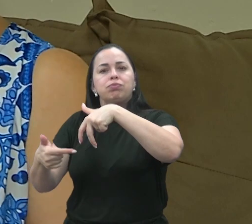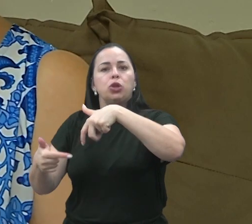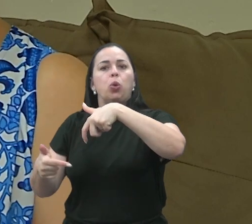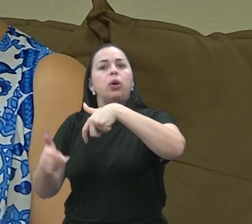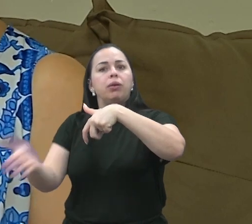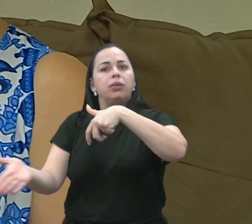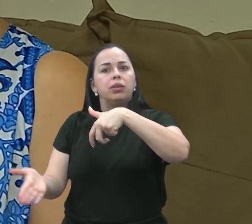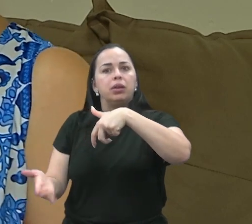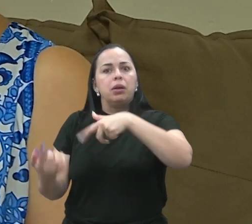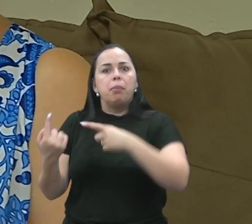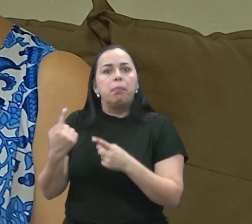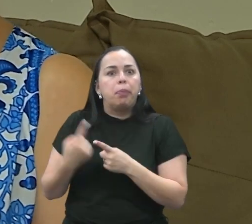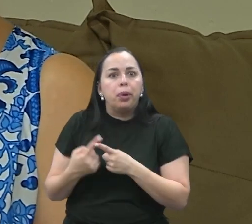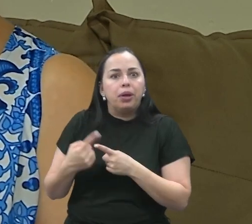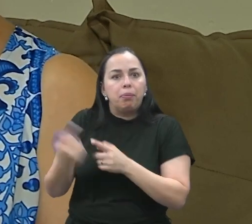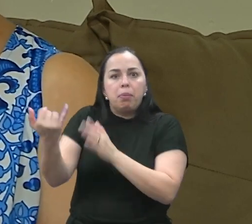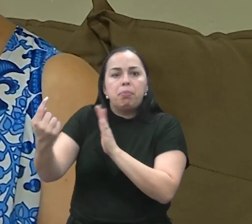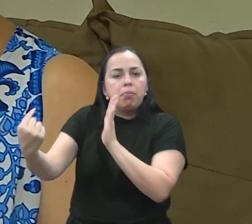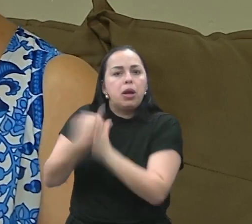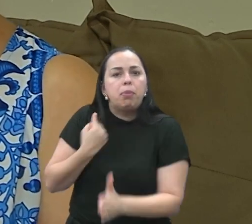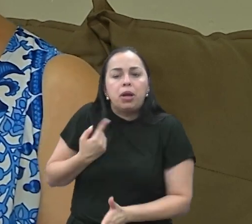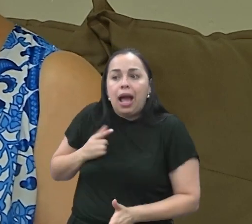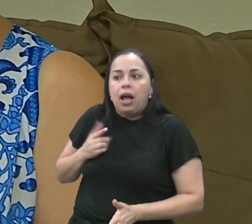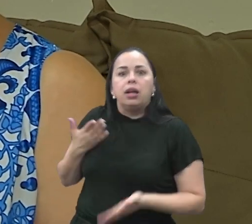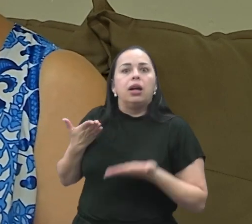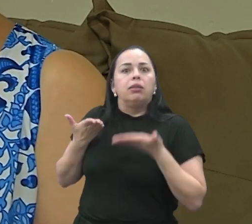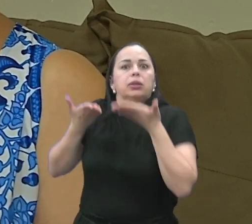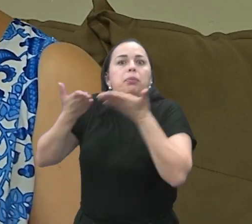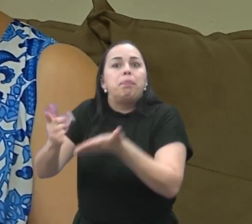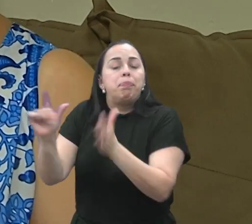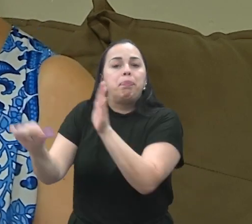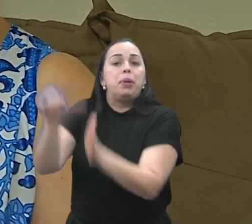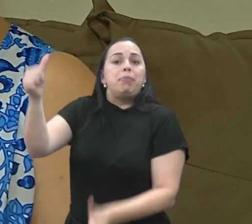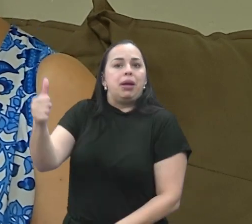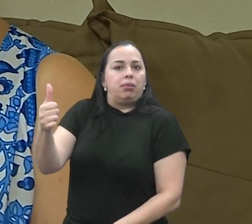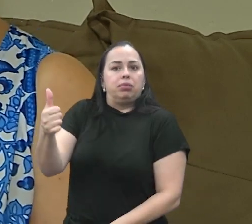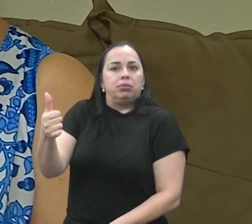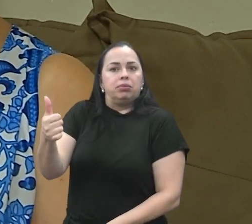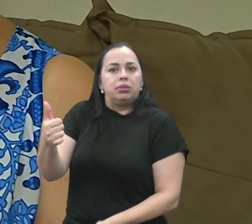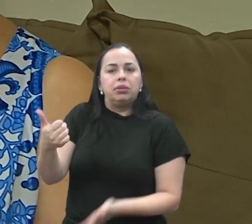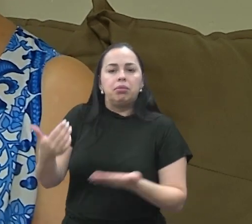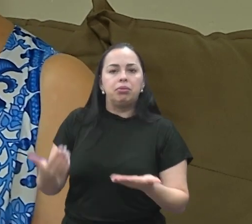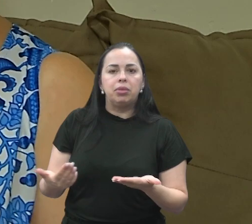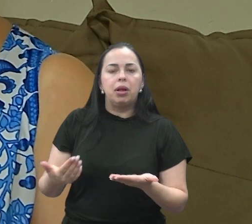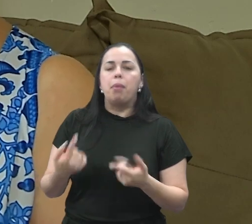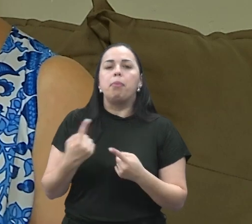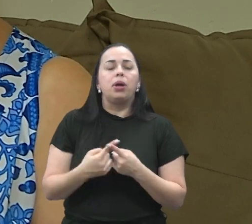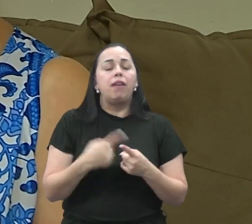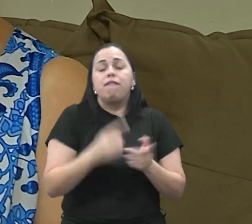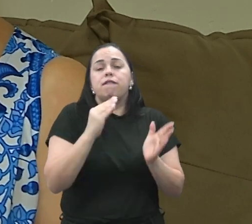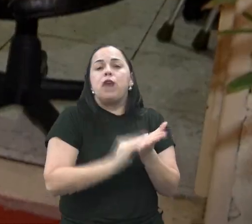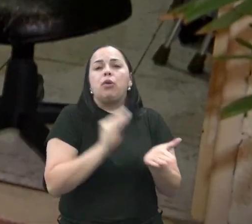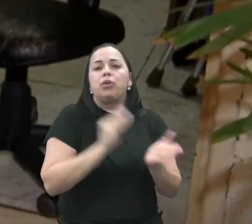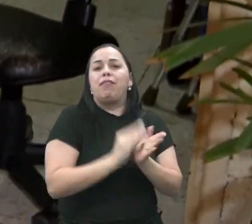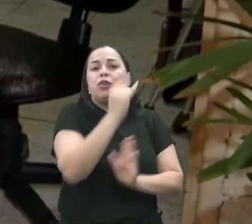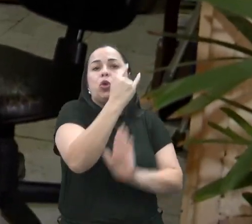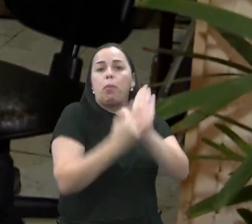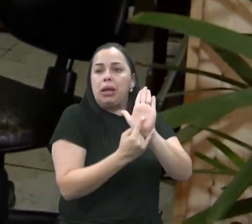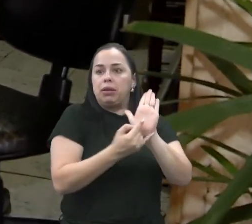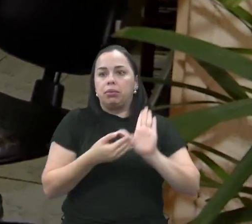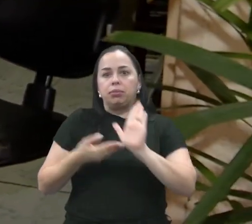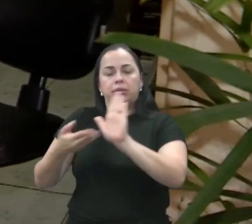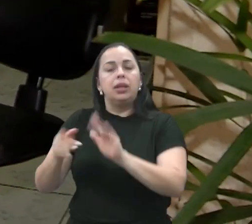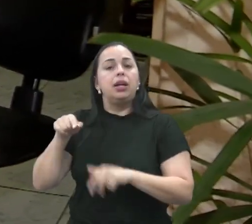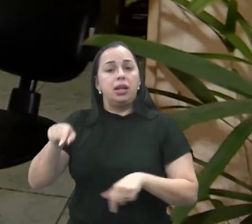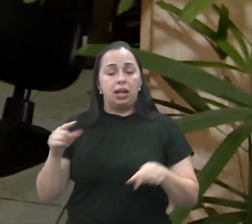Aí o médico disse, por que você não veio antes? Porque eu não tinha um encaminhamento. Clarice também